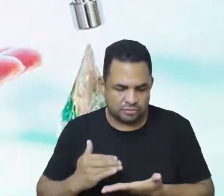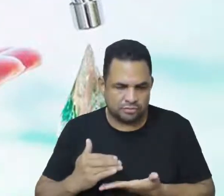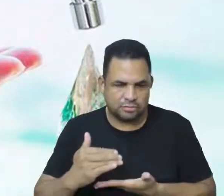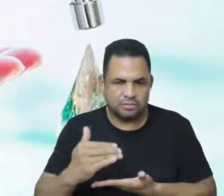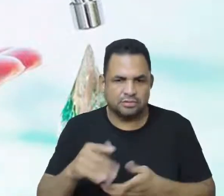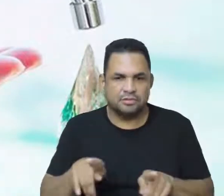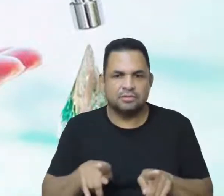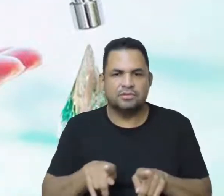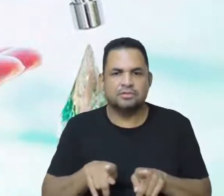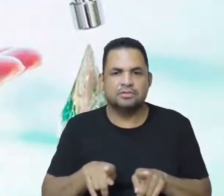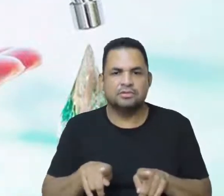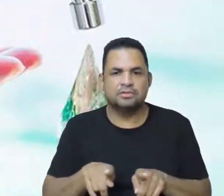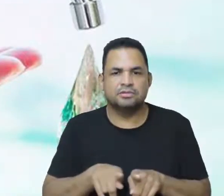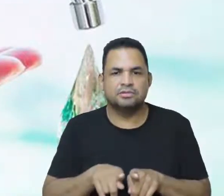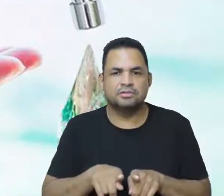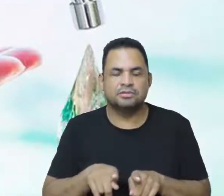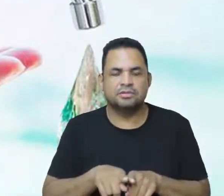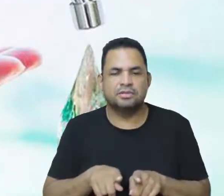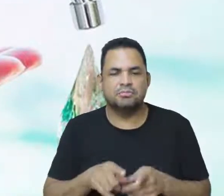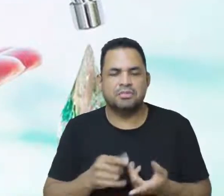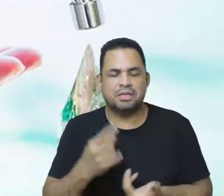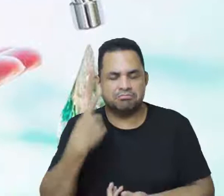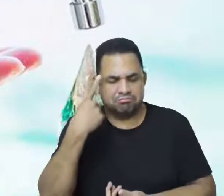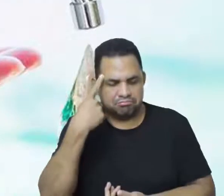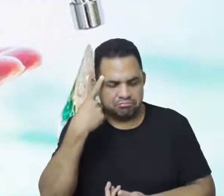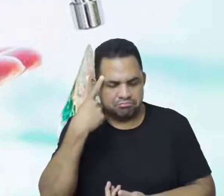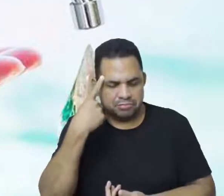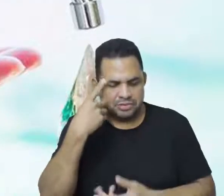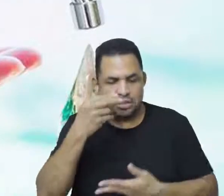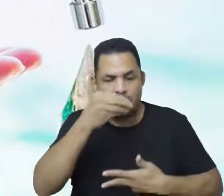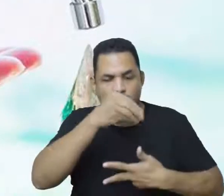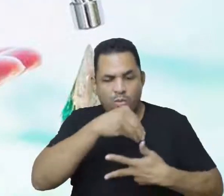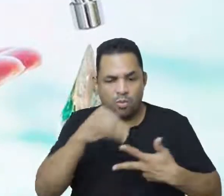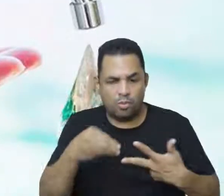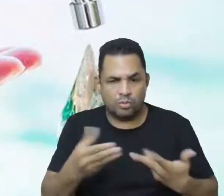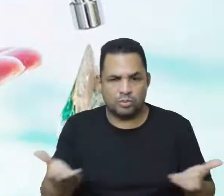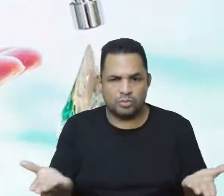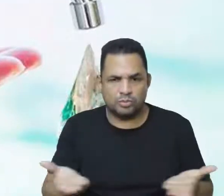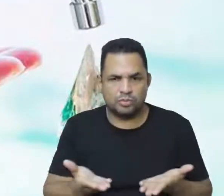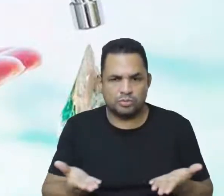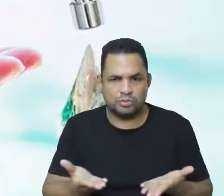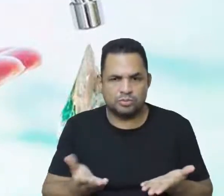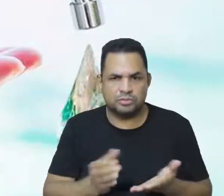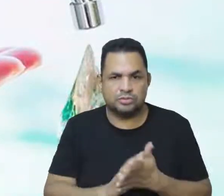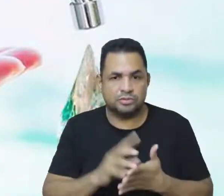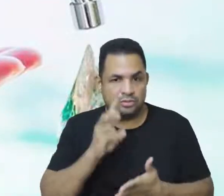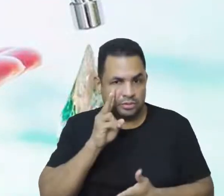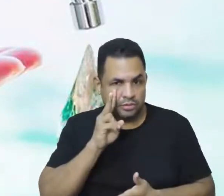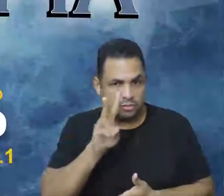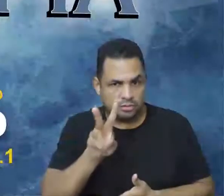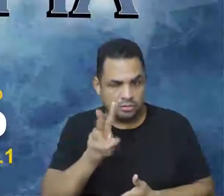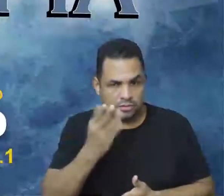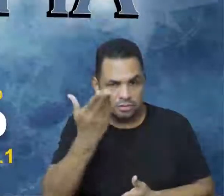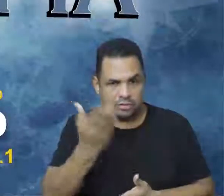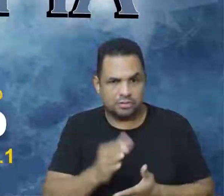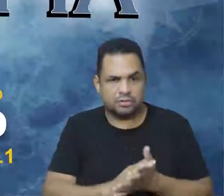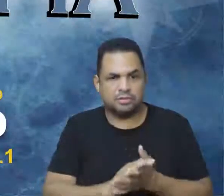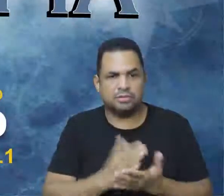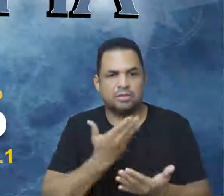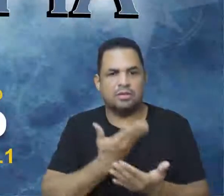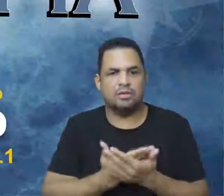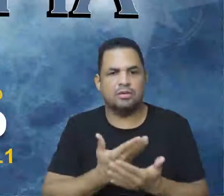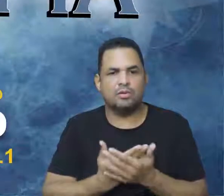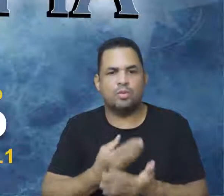e estamos pensando aí no Enem. Portanto, hoje, como você pode observar aí na telinha, a aula